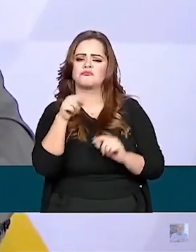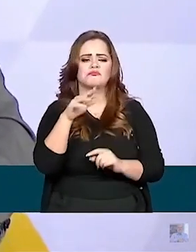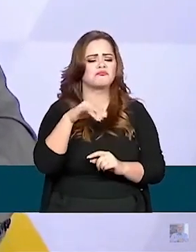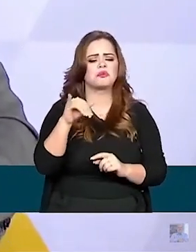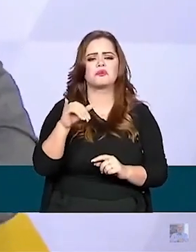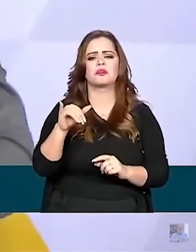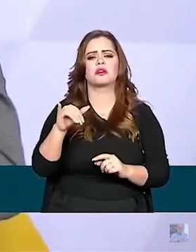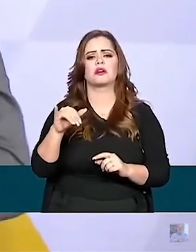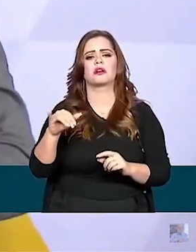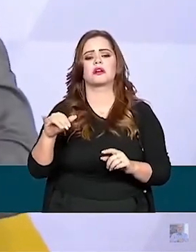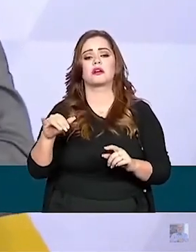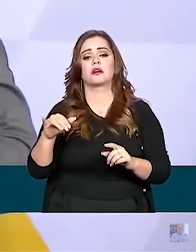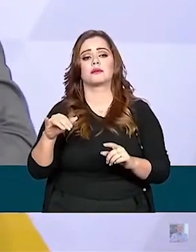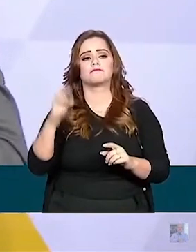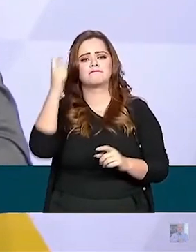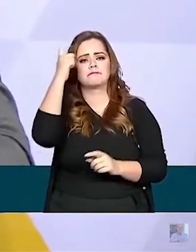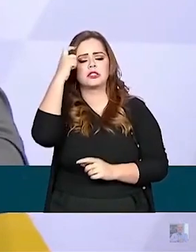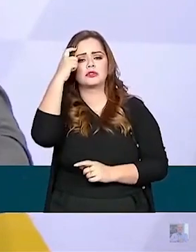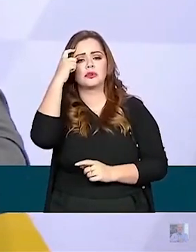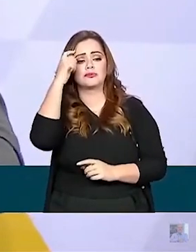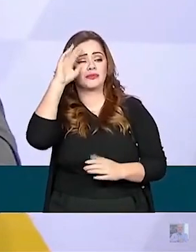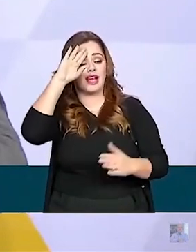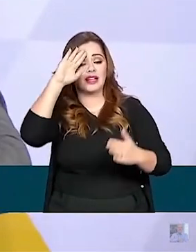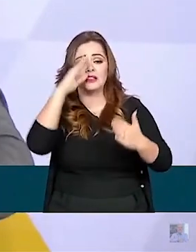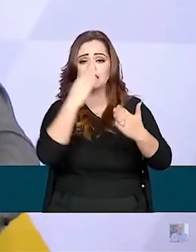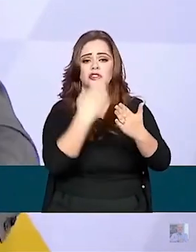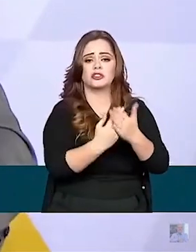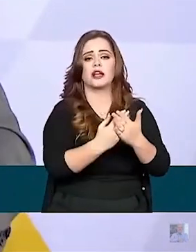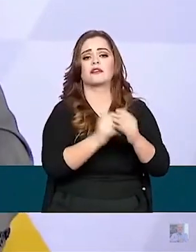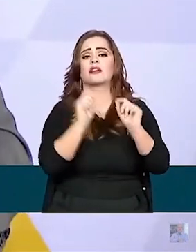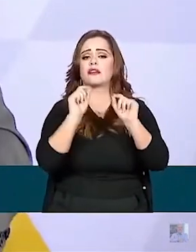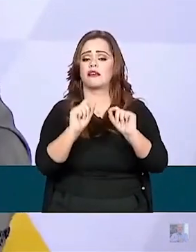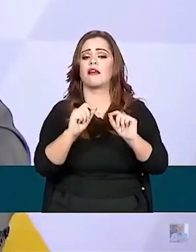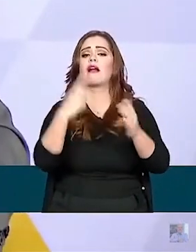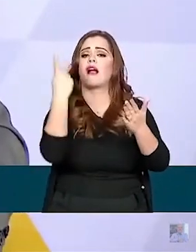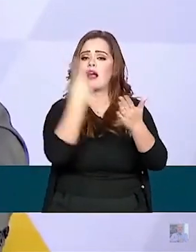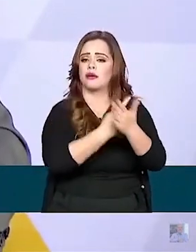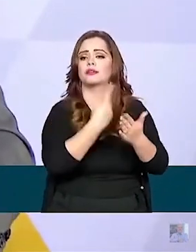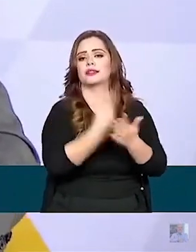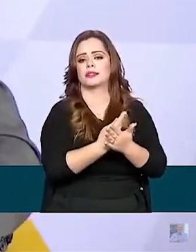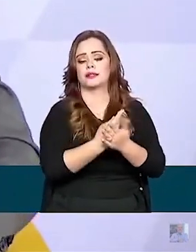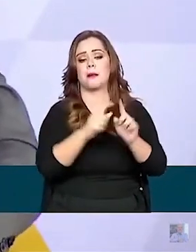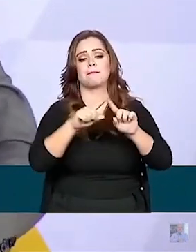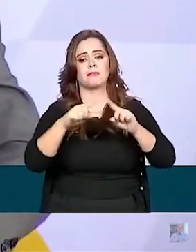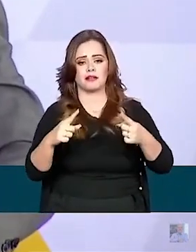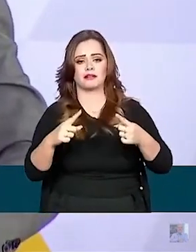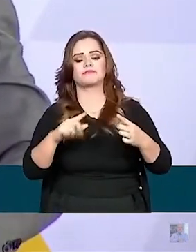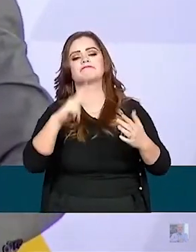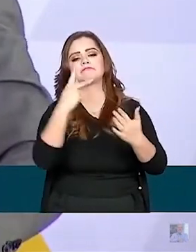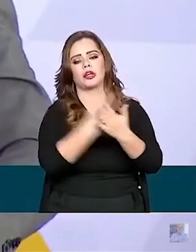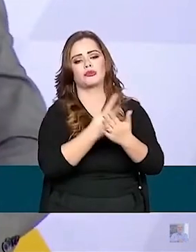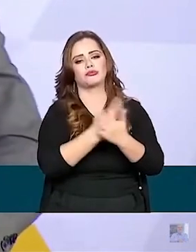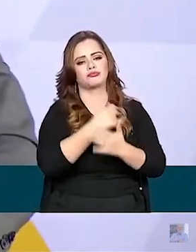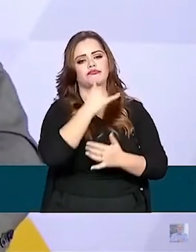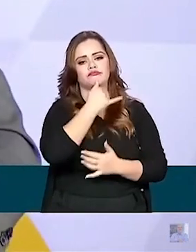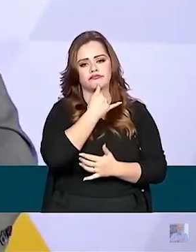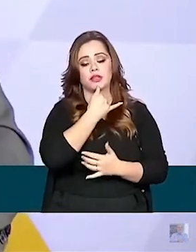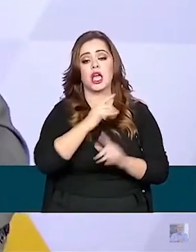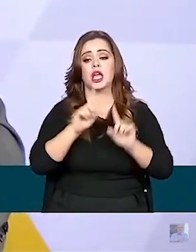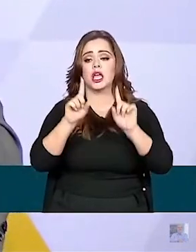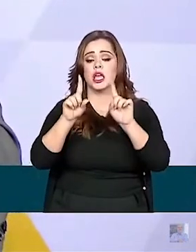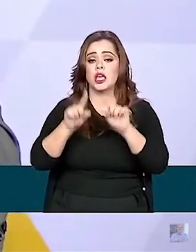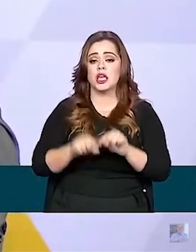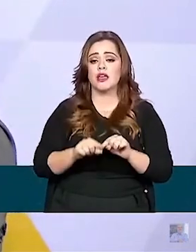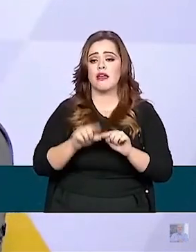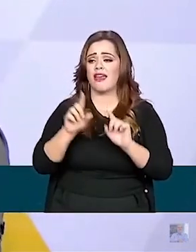ninguém em sã consciência acreditava que aquilo pudesse acontecer, mas aconteceu. Isso